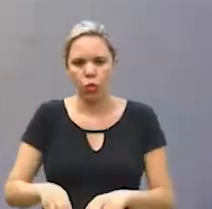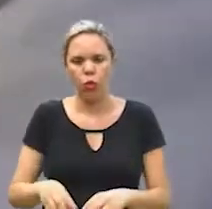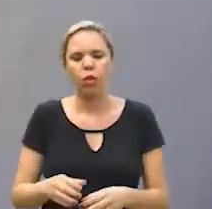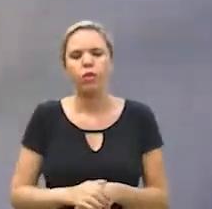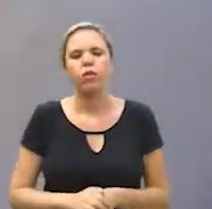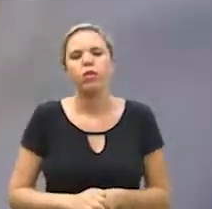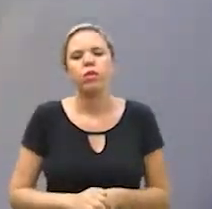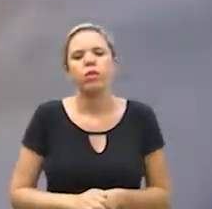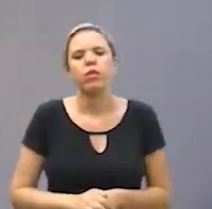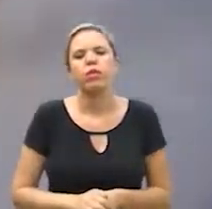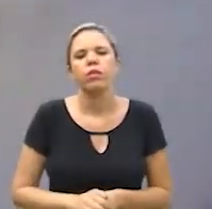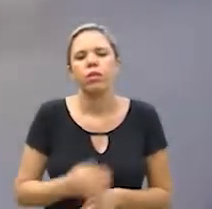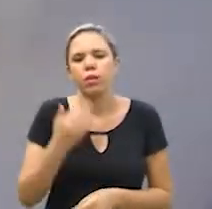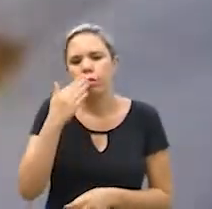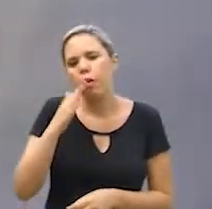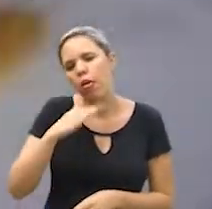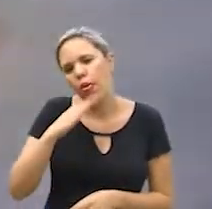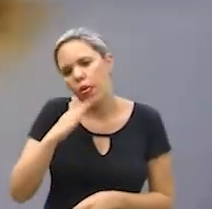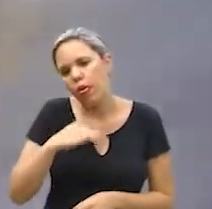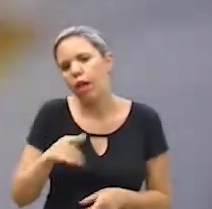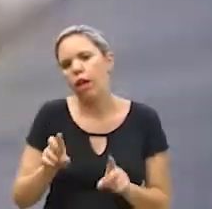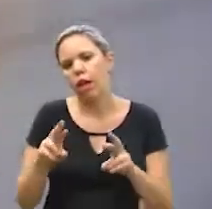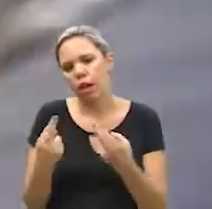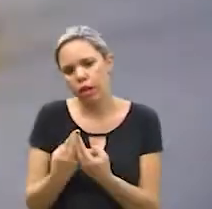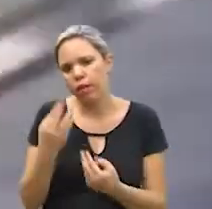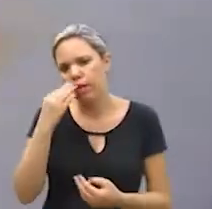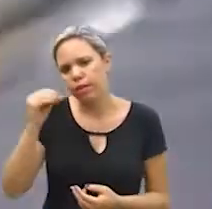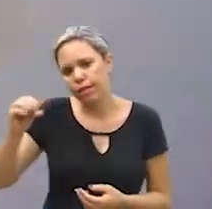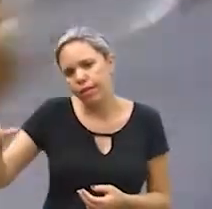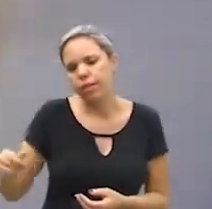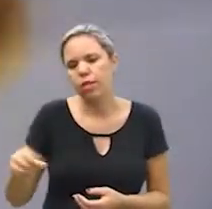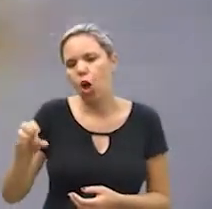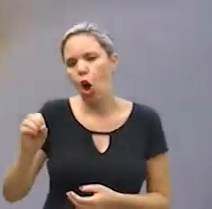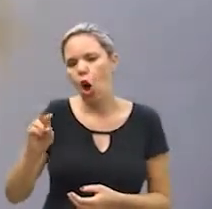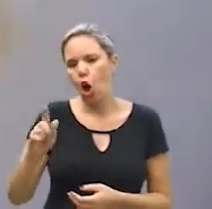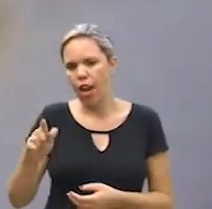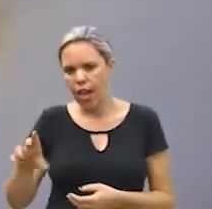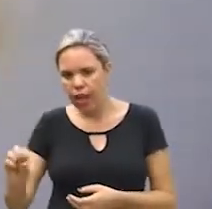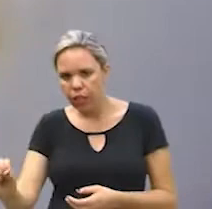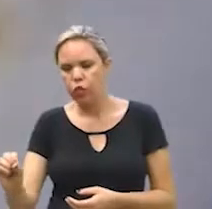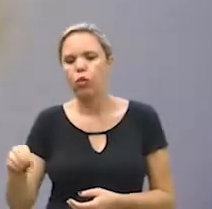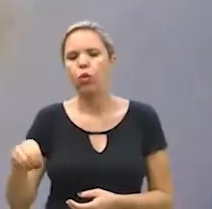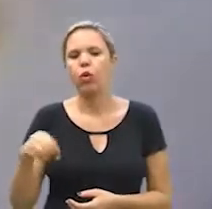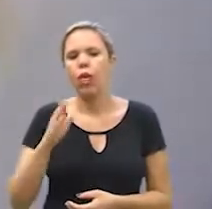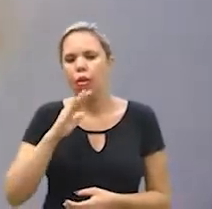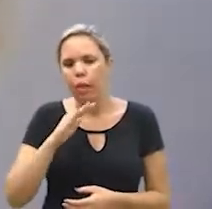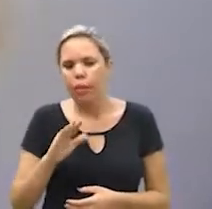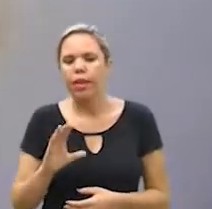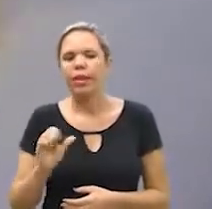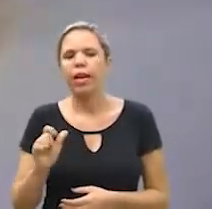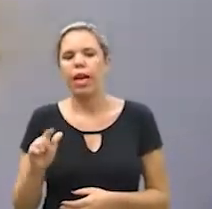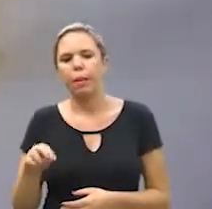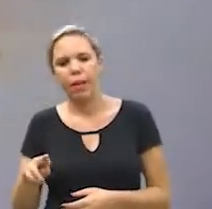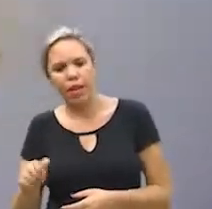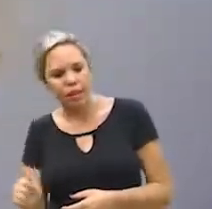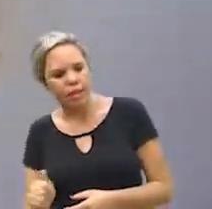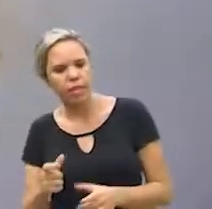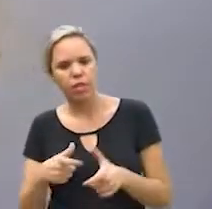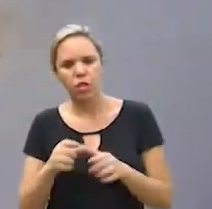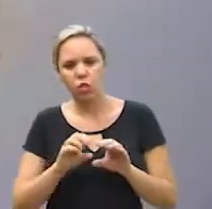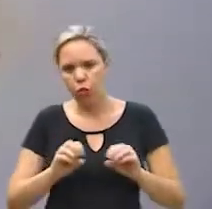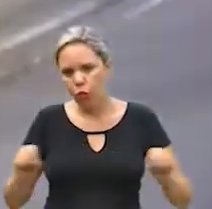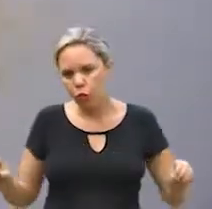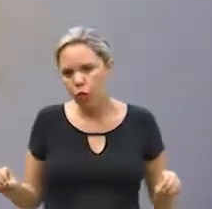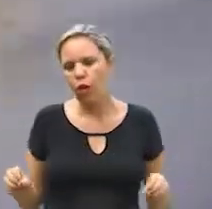batido. Então coloque lá a pimenta do reino, o sal, o orégano, a pimenta calabresa, a páprica